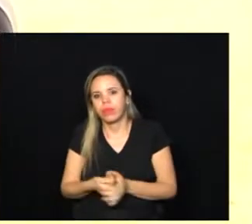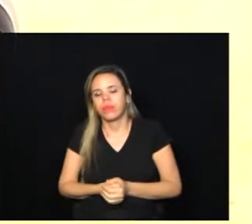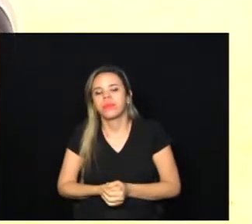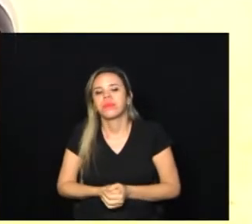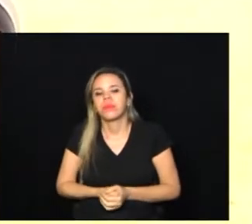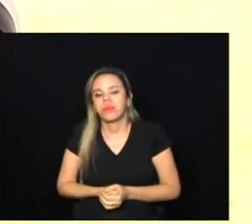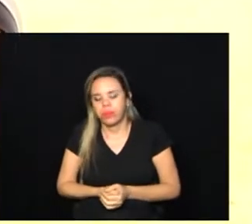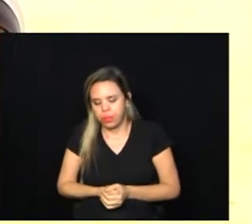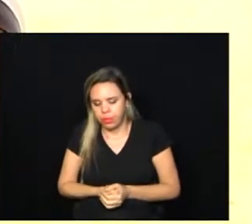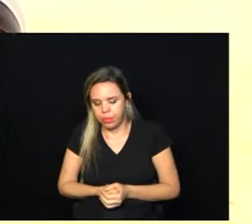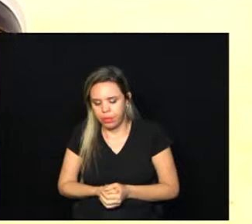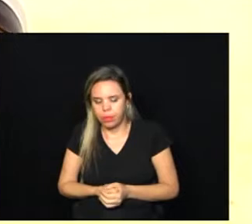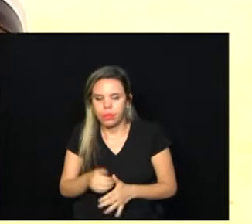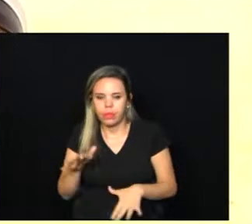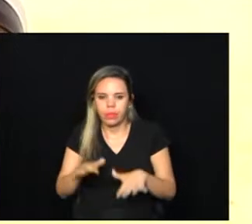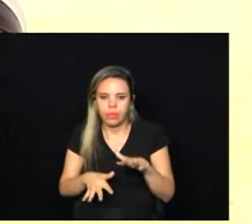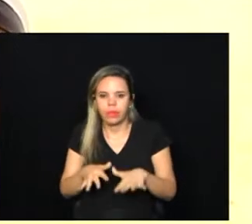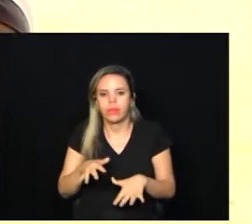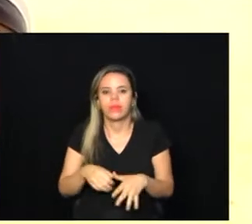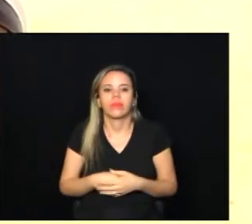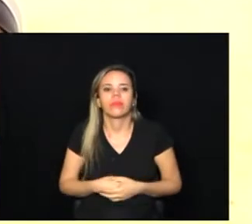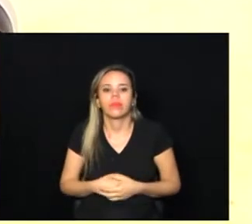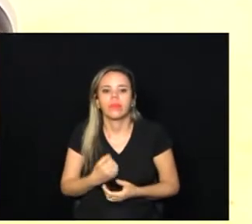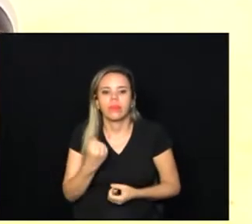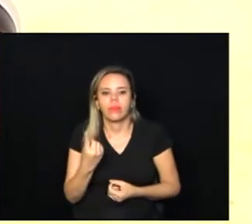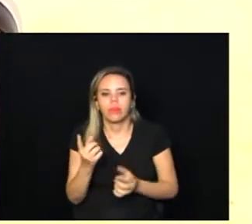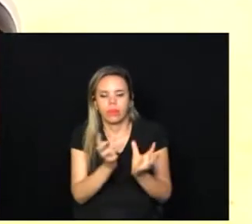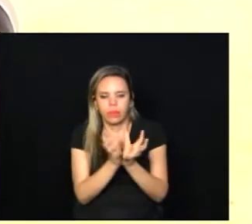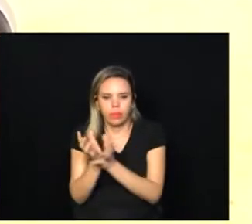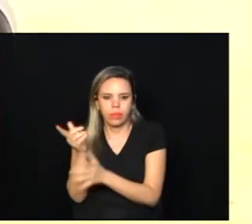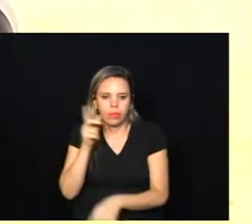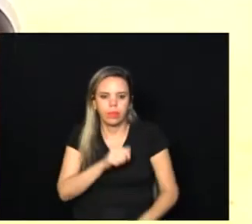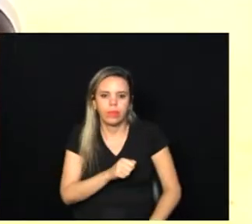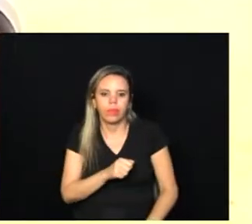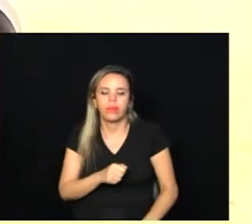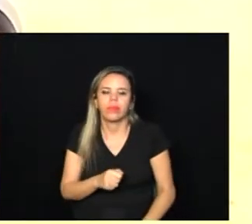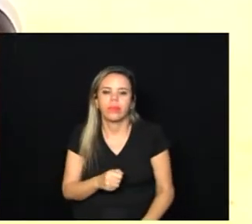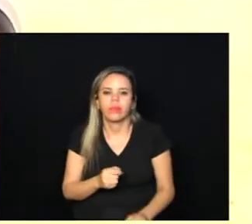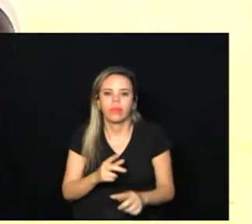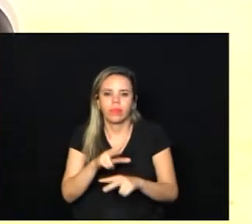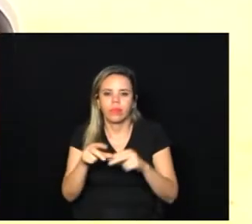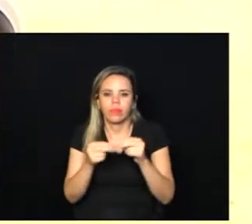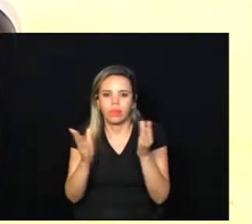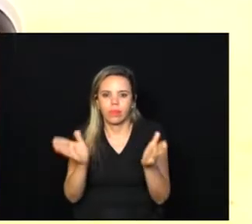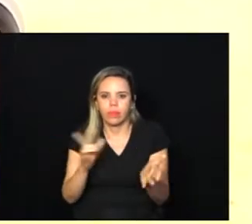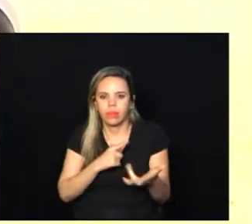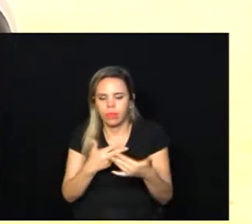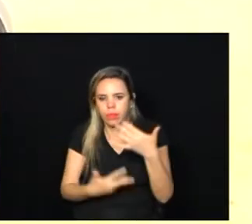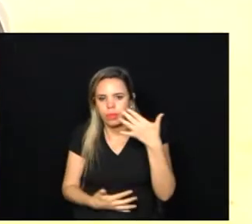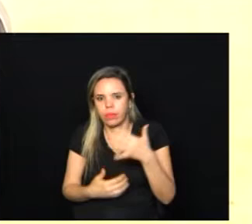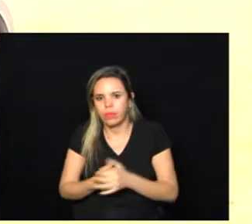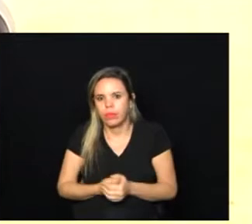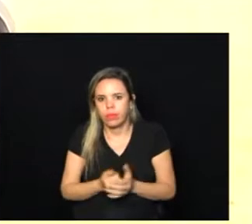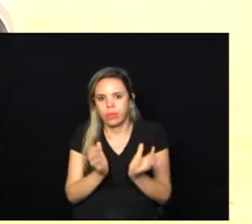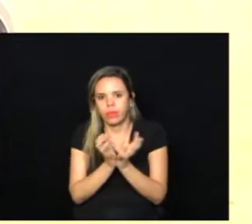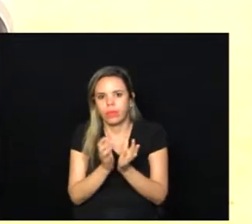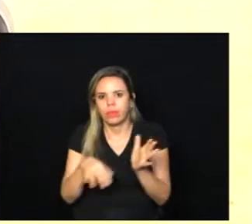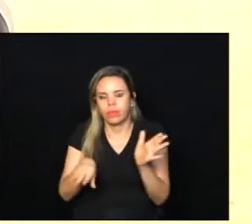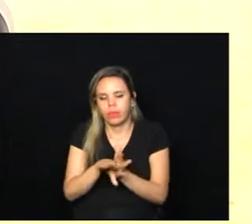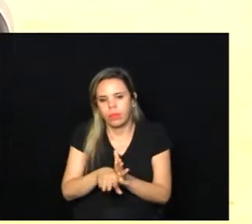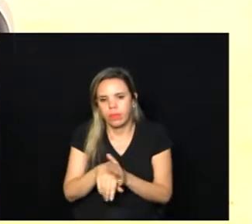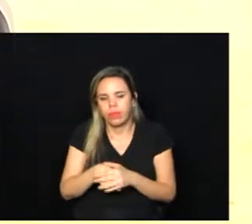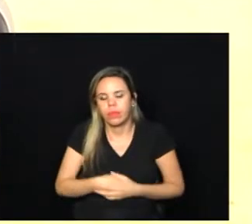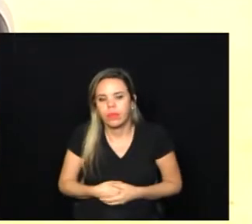e muitas das vezes uma das duas equipes leva, né, o título. A gente já teve várias equipes que